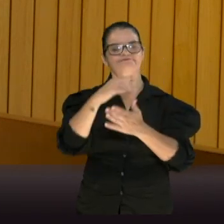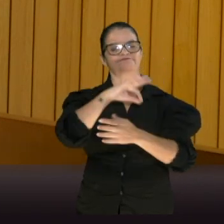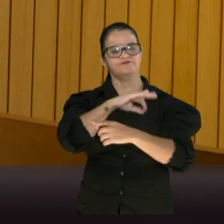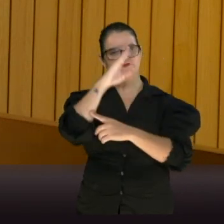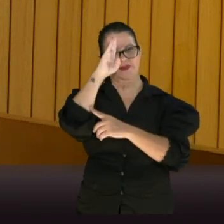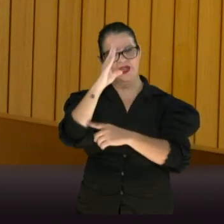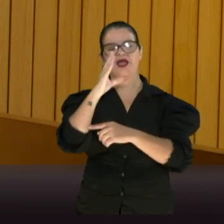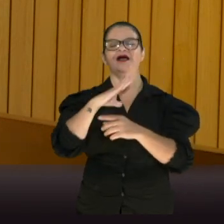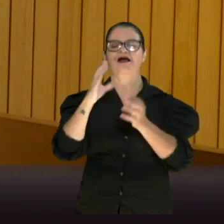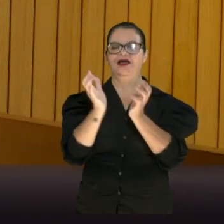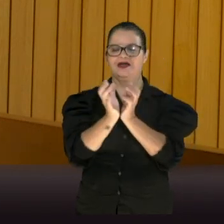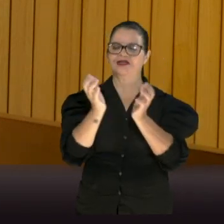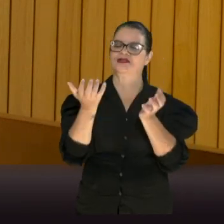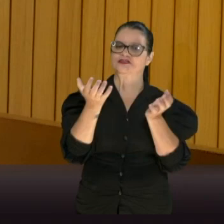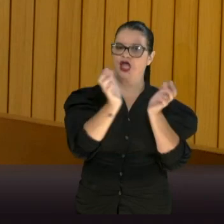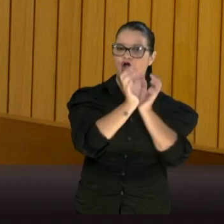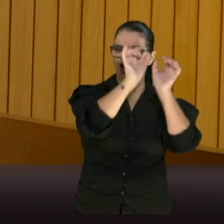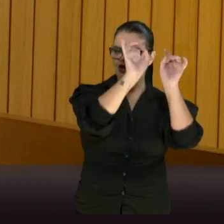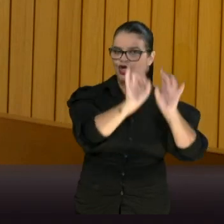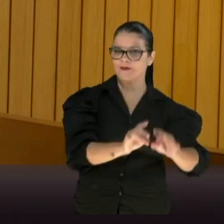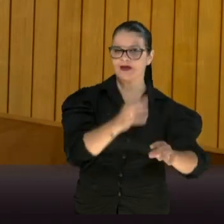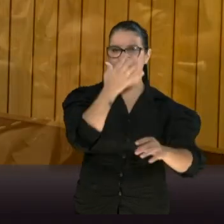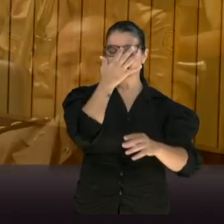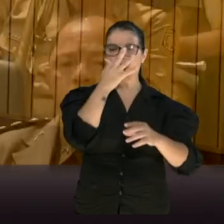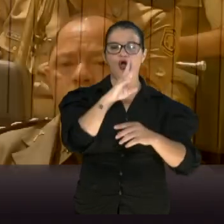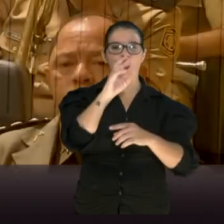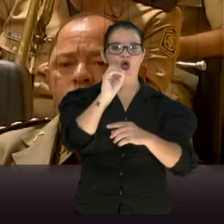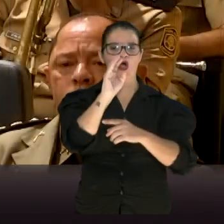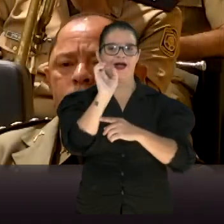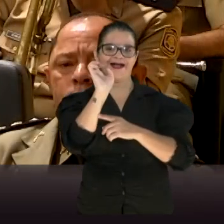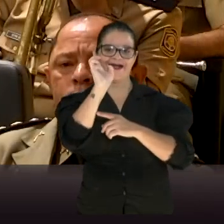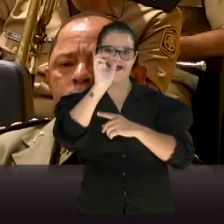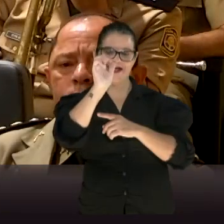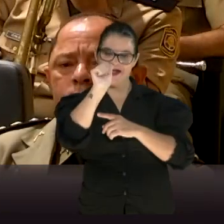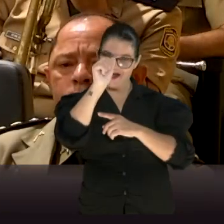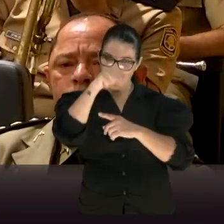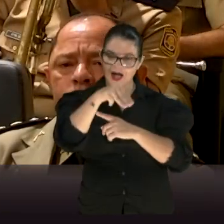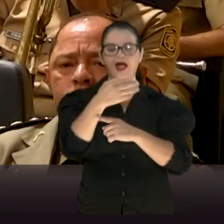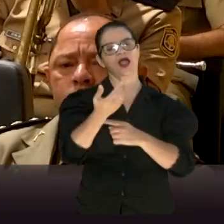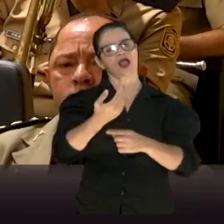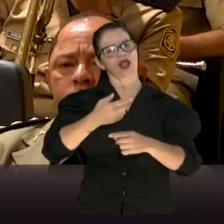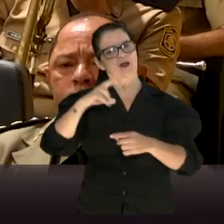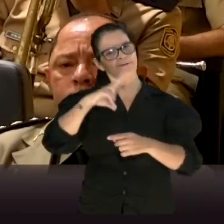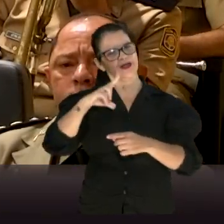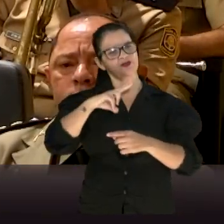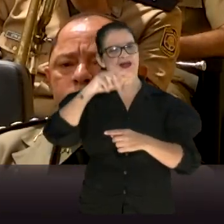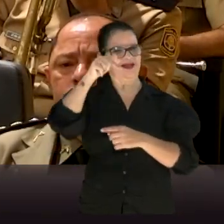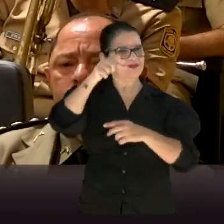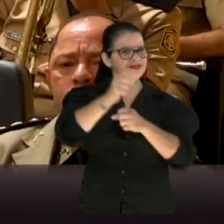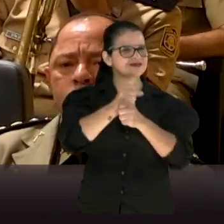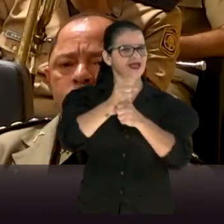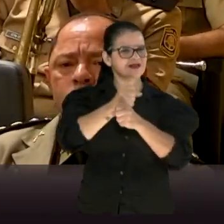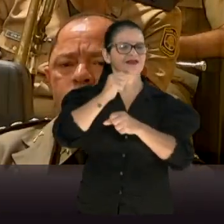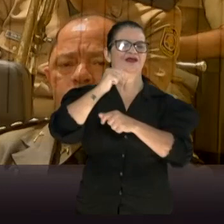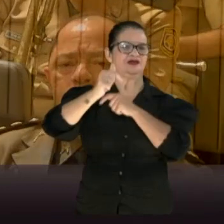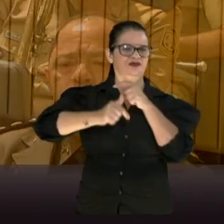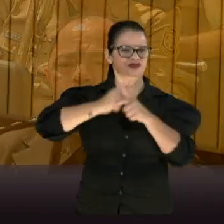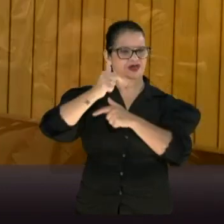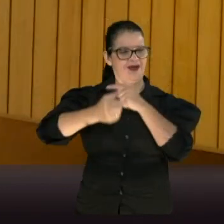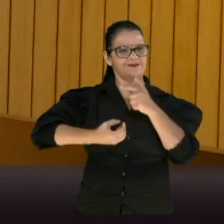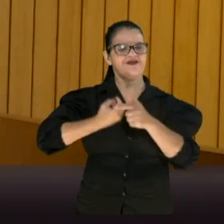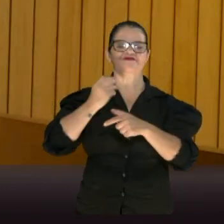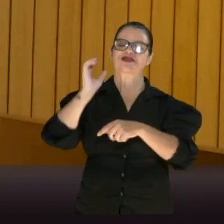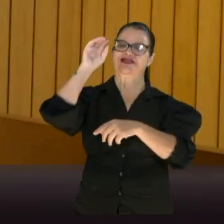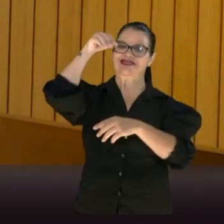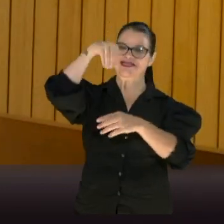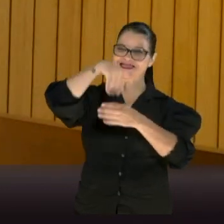tropa, né, especializada como a ROCAM. Eu, particularmente, passei 7 anos da minha vida em cima